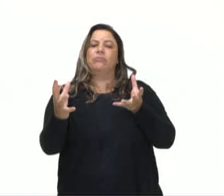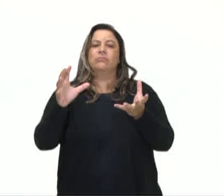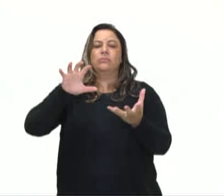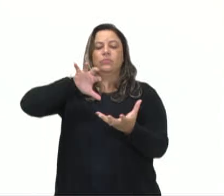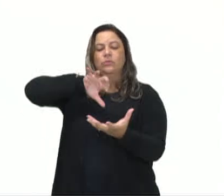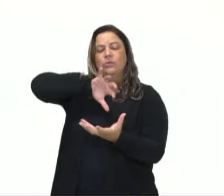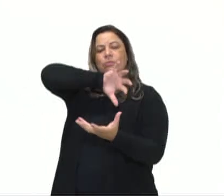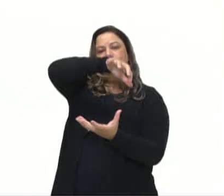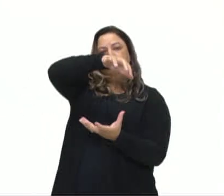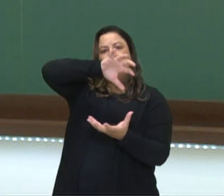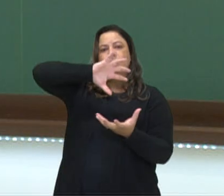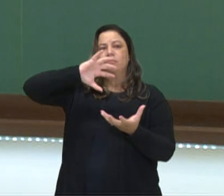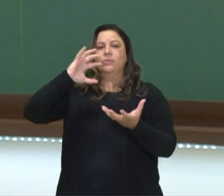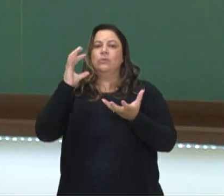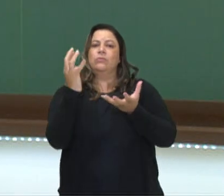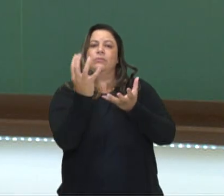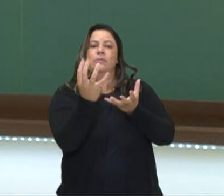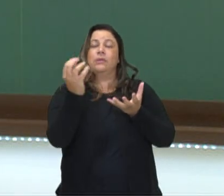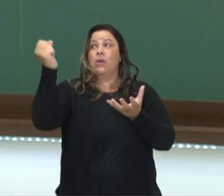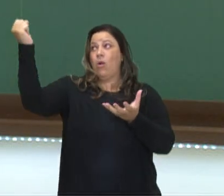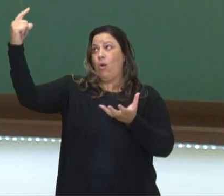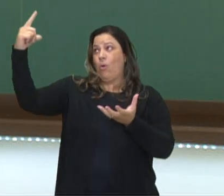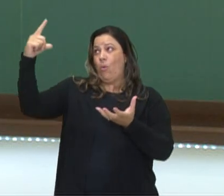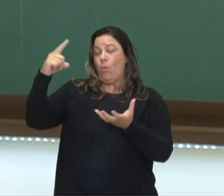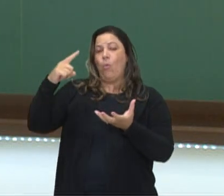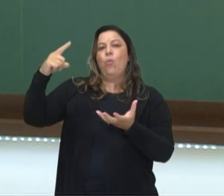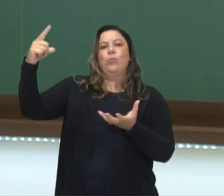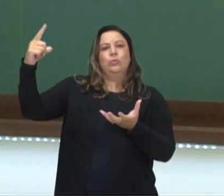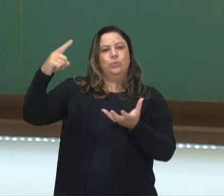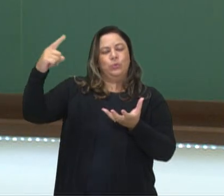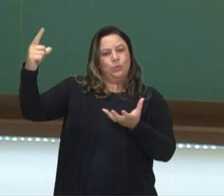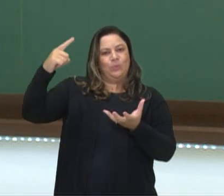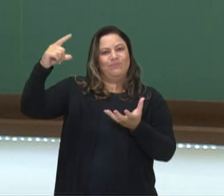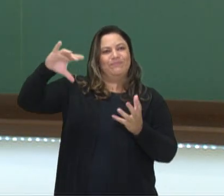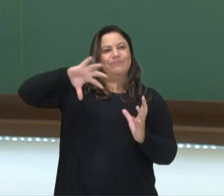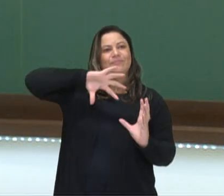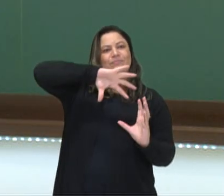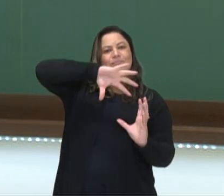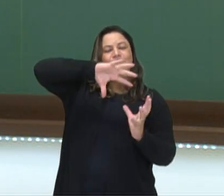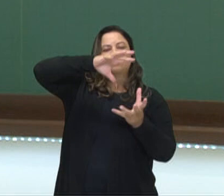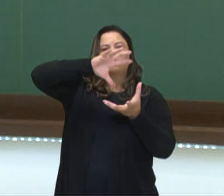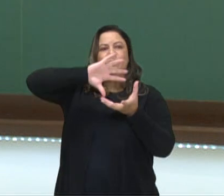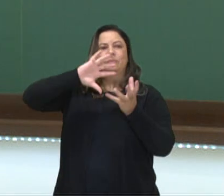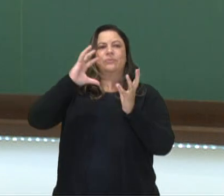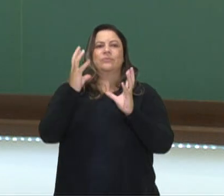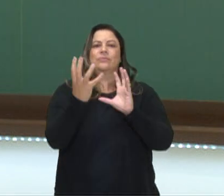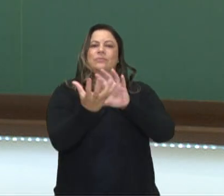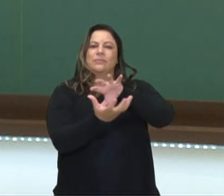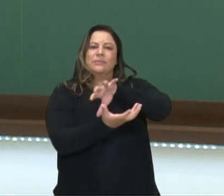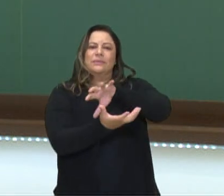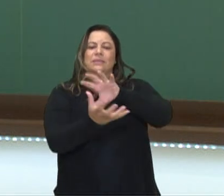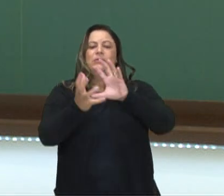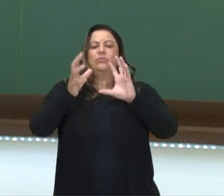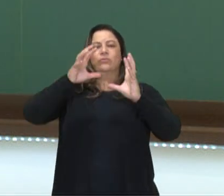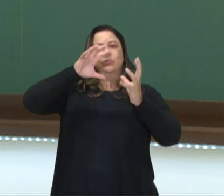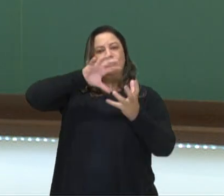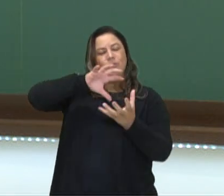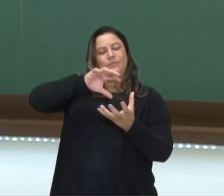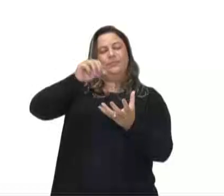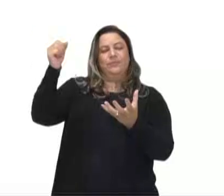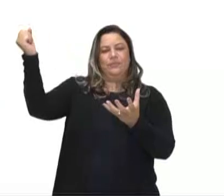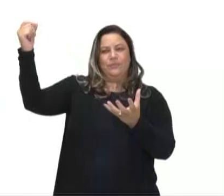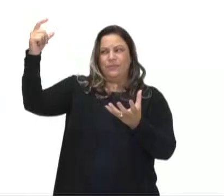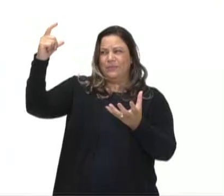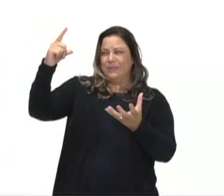do planeta em relação ao Sol. E aí essa variação orbital, ela ocorre periodicamente, fazendo com que a